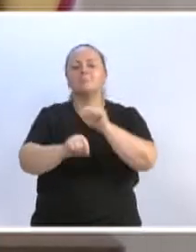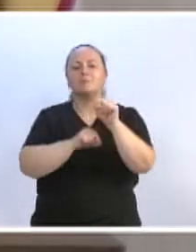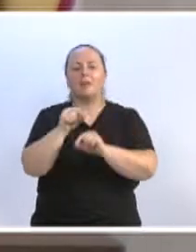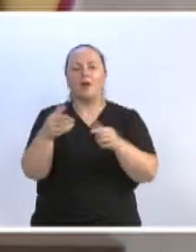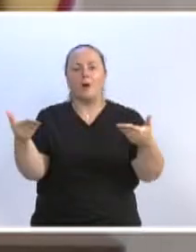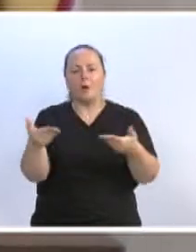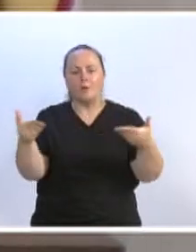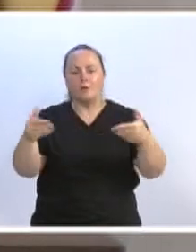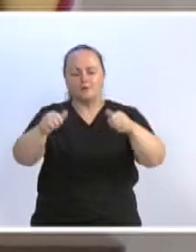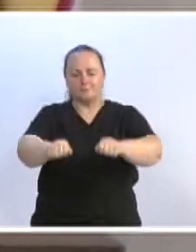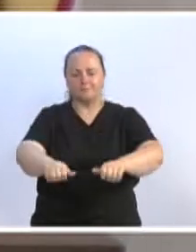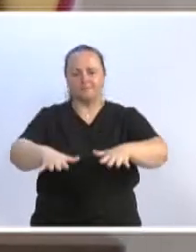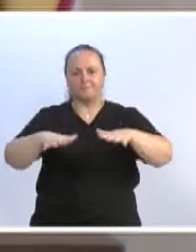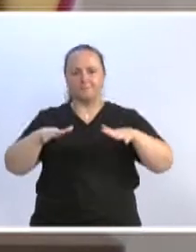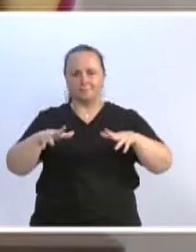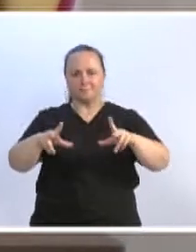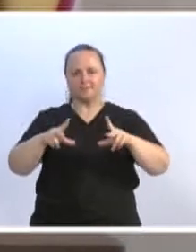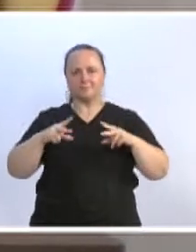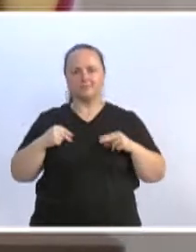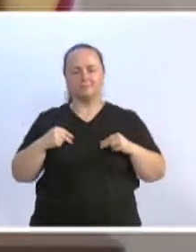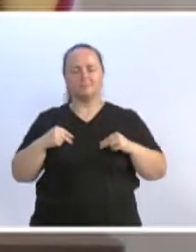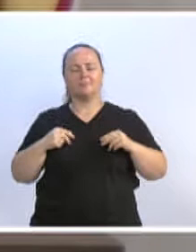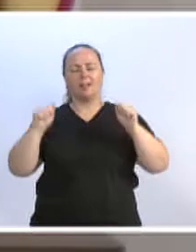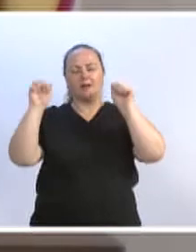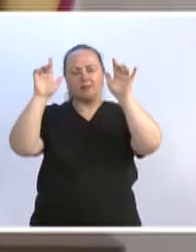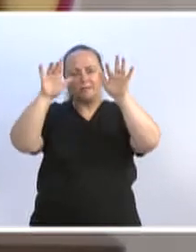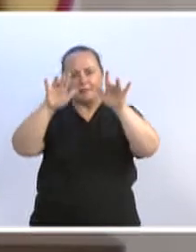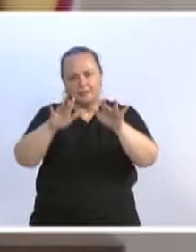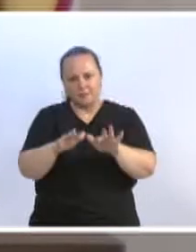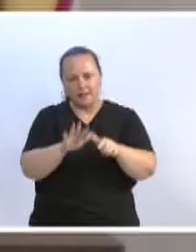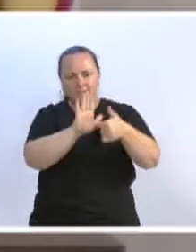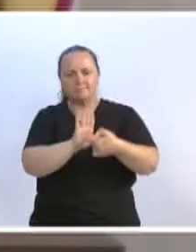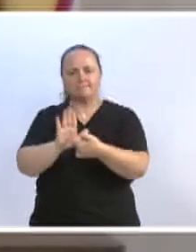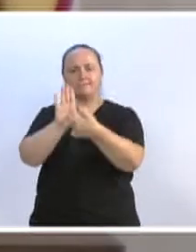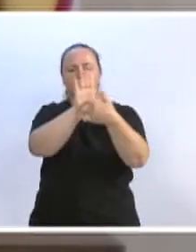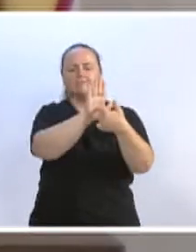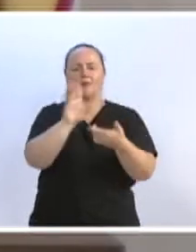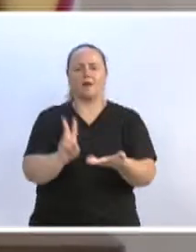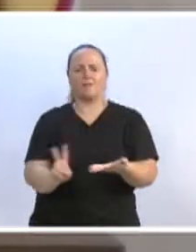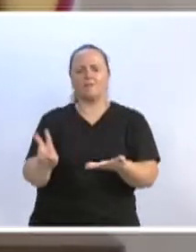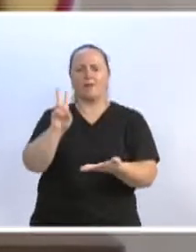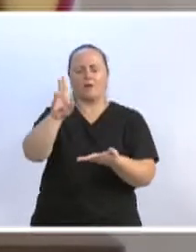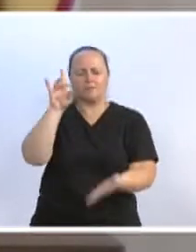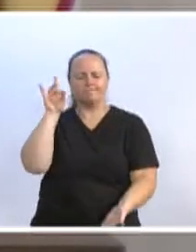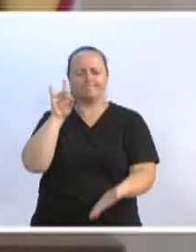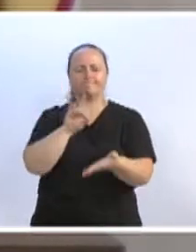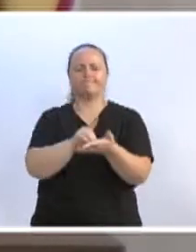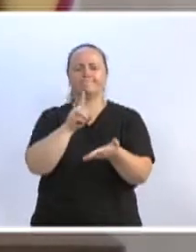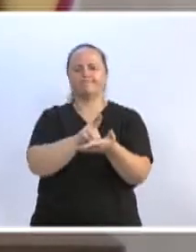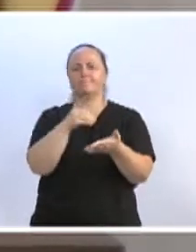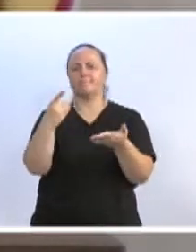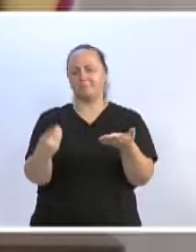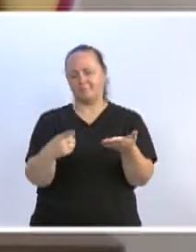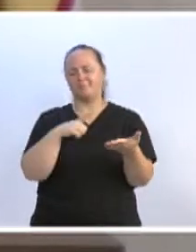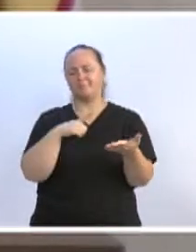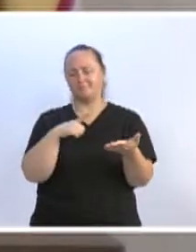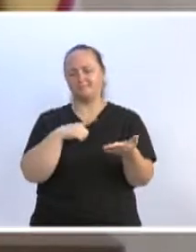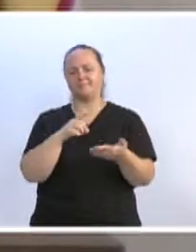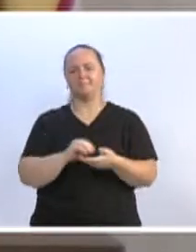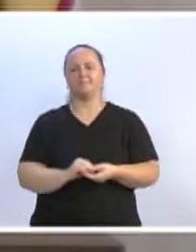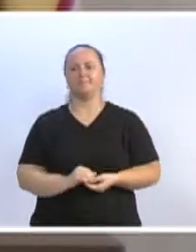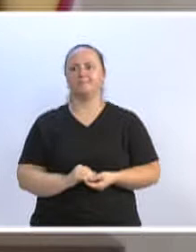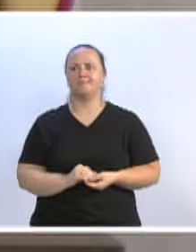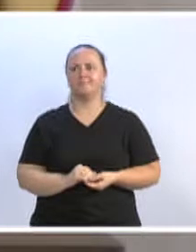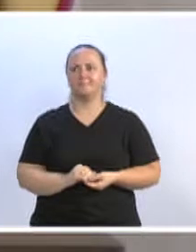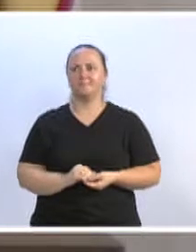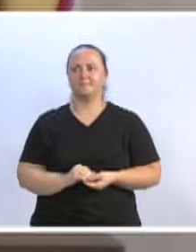seja abençoada e retrate de fato o verdadeiro valor que nós compreendemos da palavra de Deus. Hoje eu ainda tenho